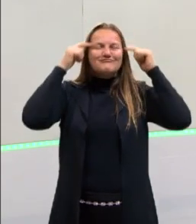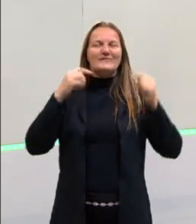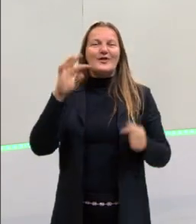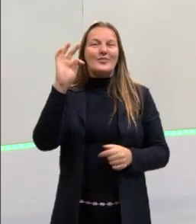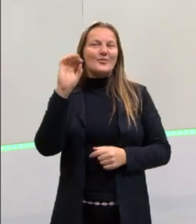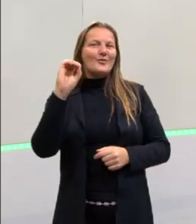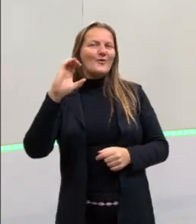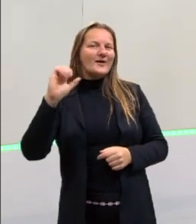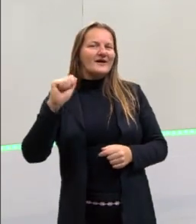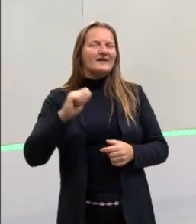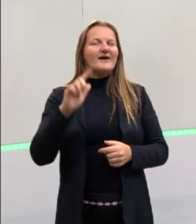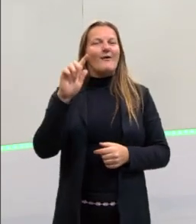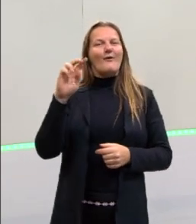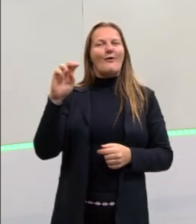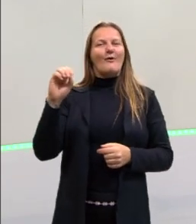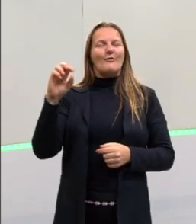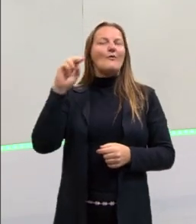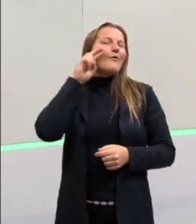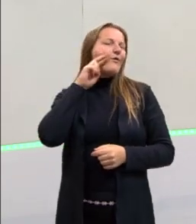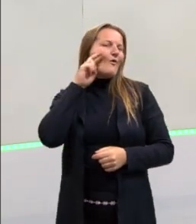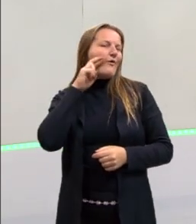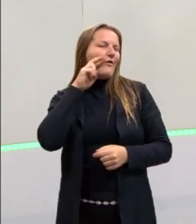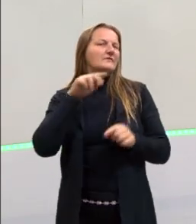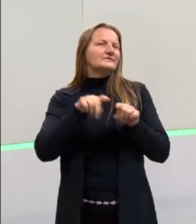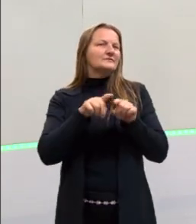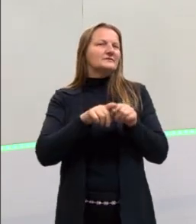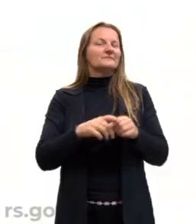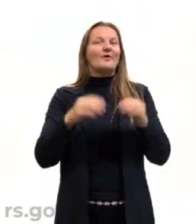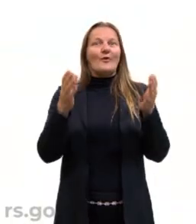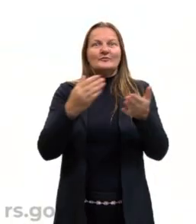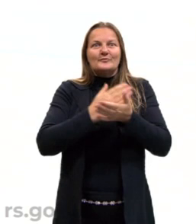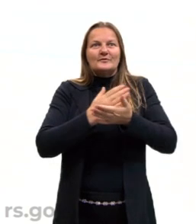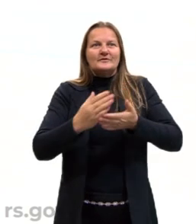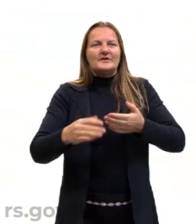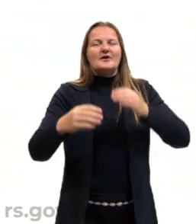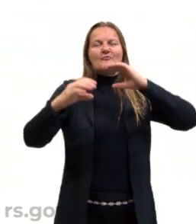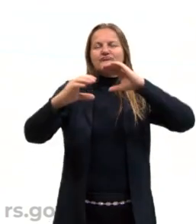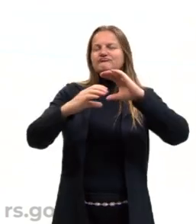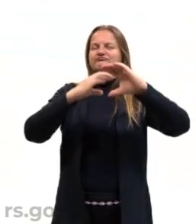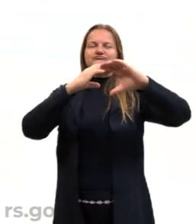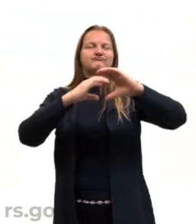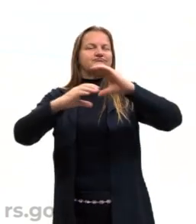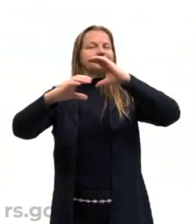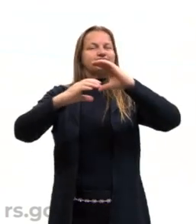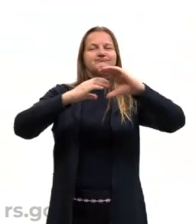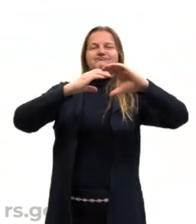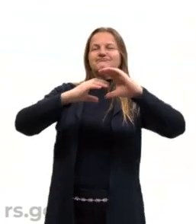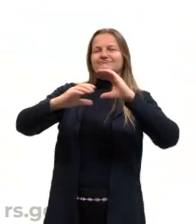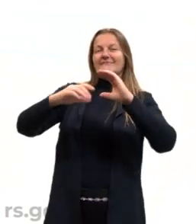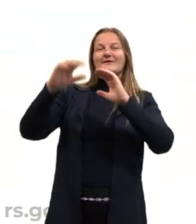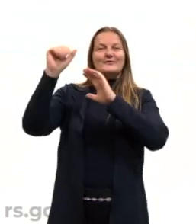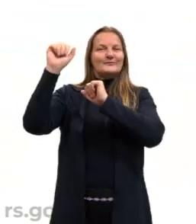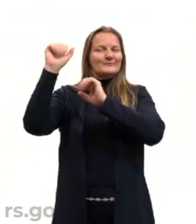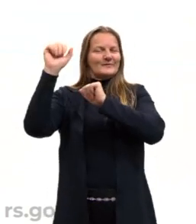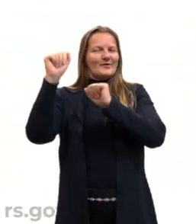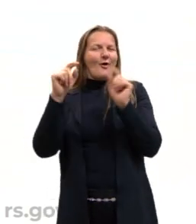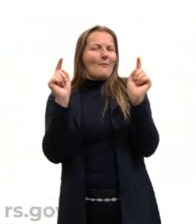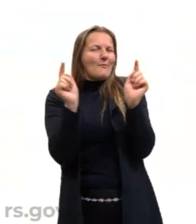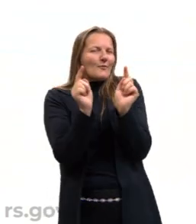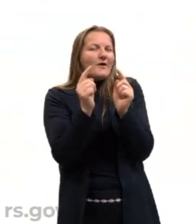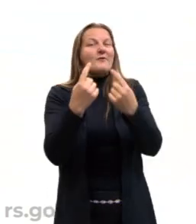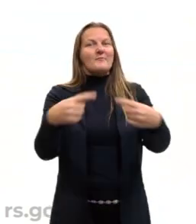touca também no tom rosa hoje eu comecei na sua aula cantando né cantando um trecho